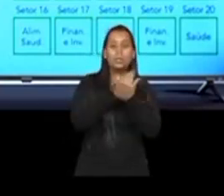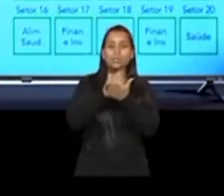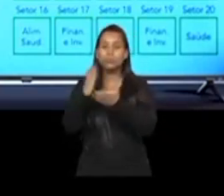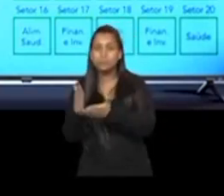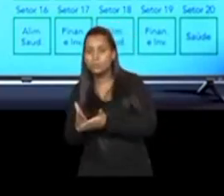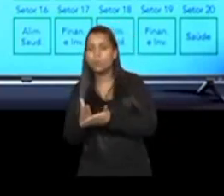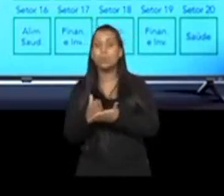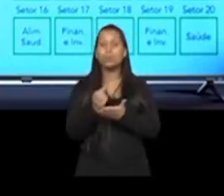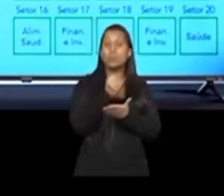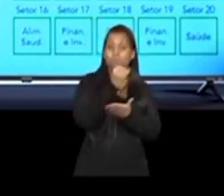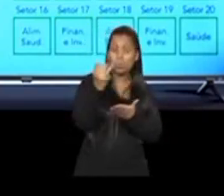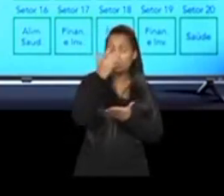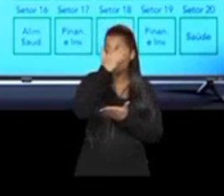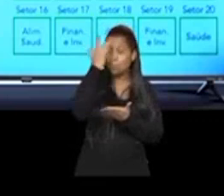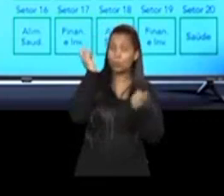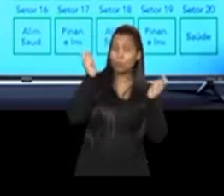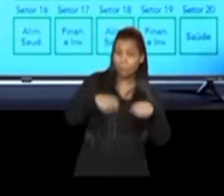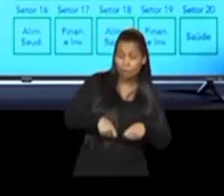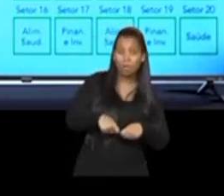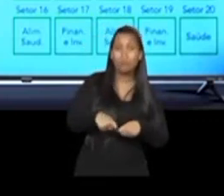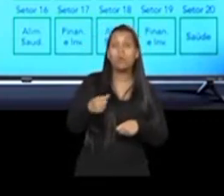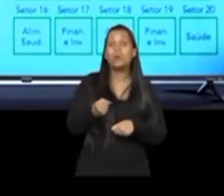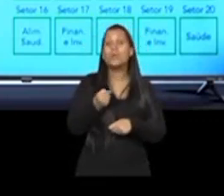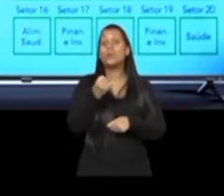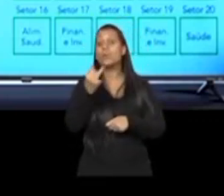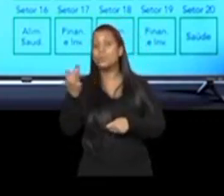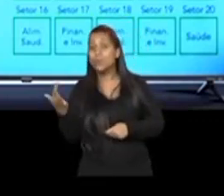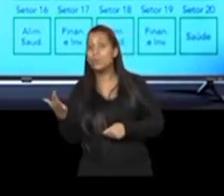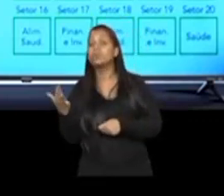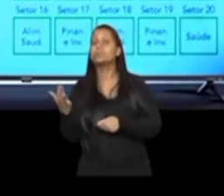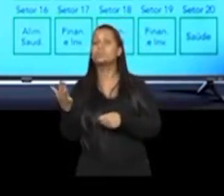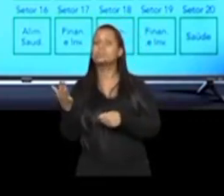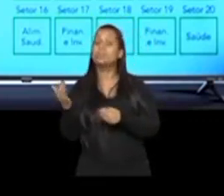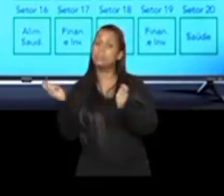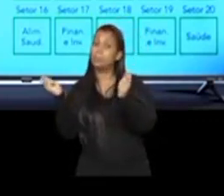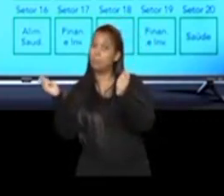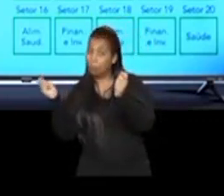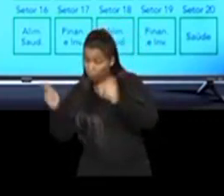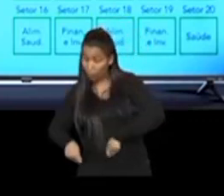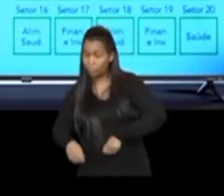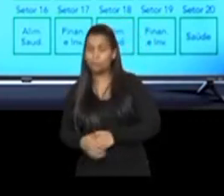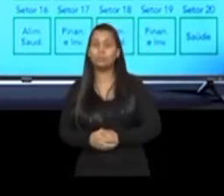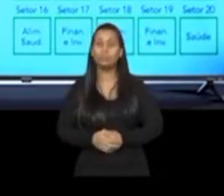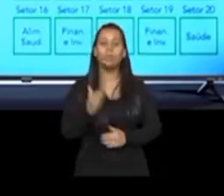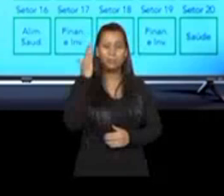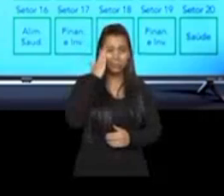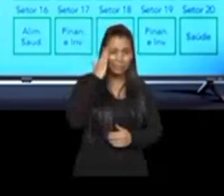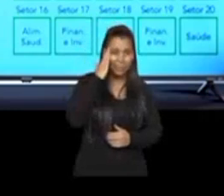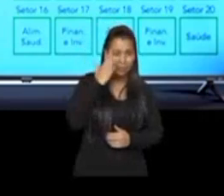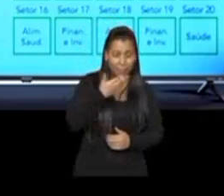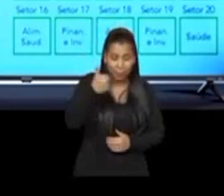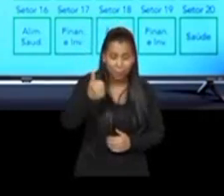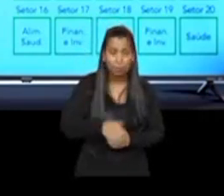de casos favoráveis dividido pelo número total de casos possíveis. Vamos entender melhor isso